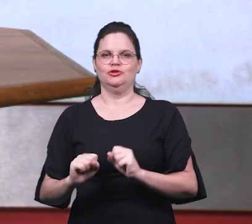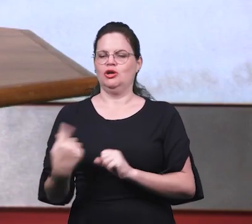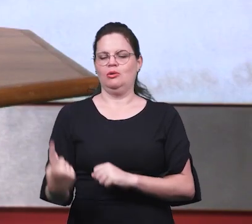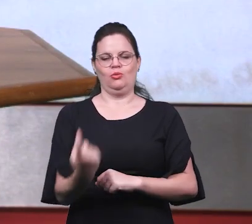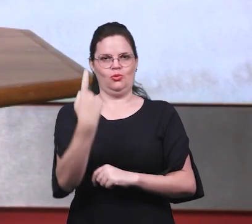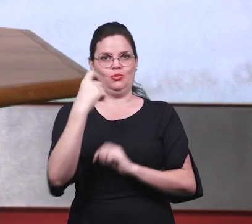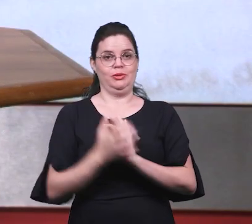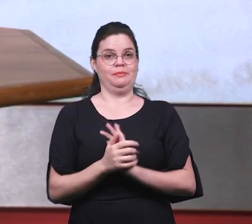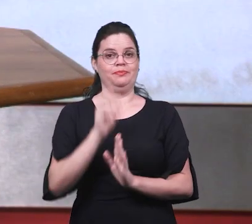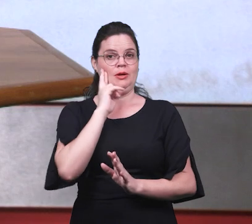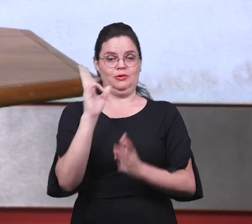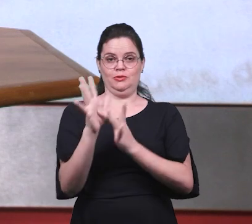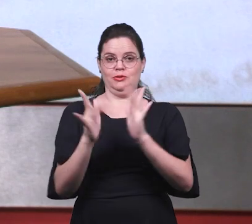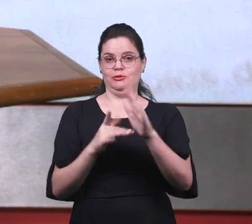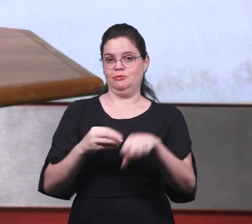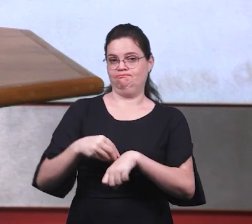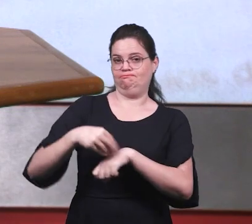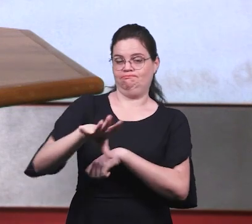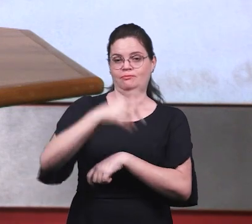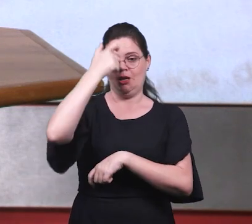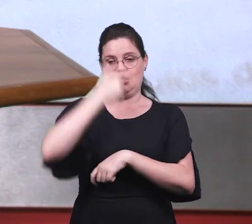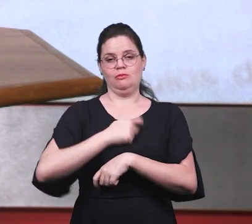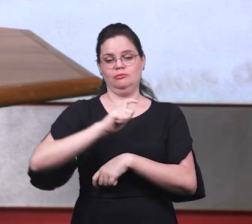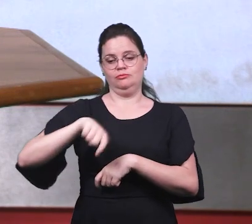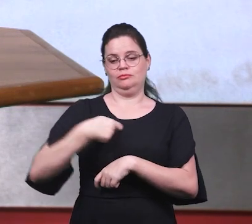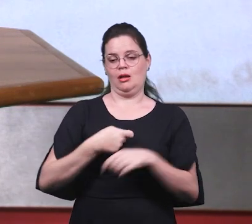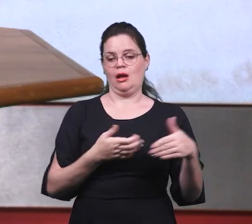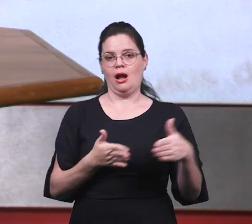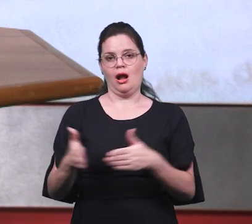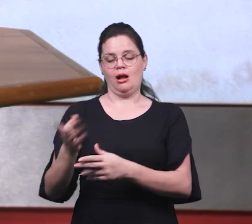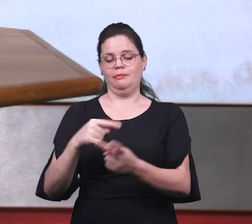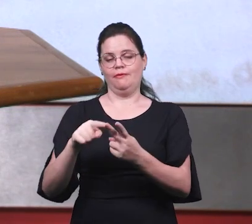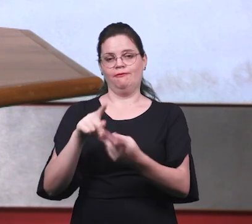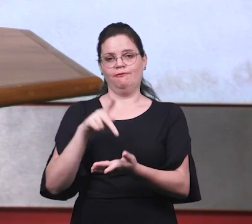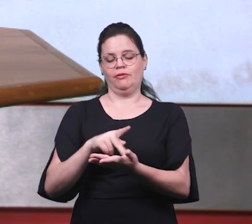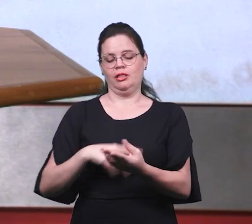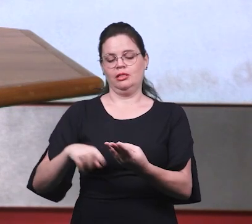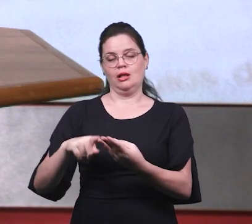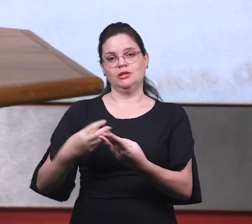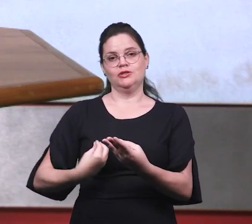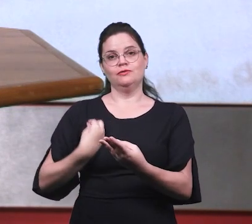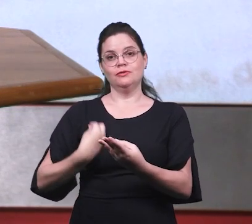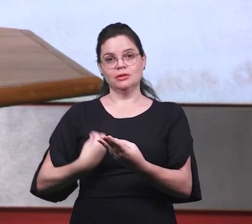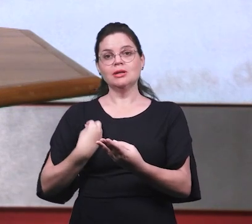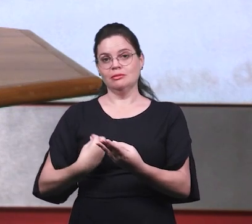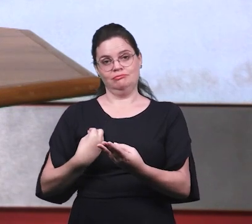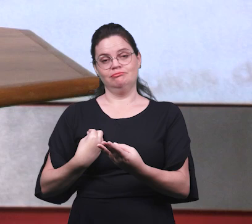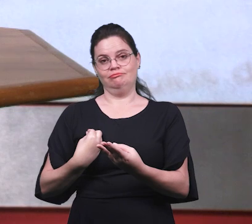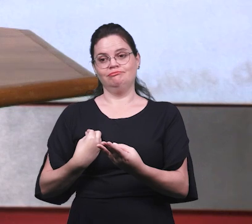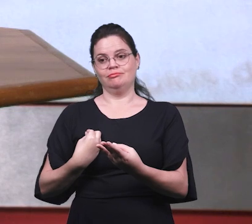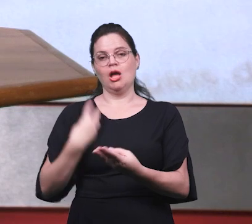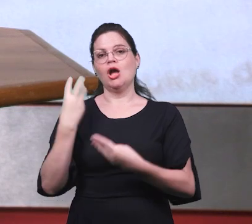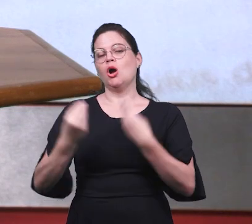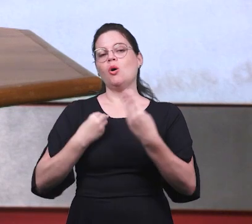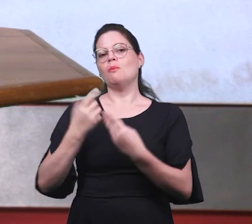E disse-lhe Jesus: eu sou o caminho e a verdade e a vida. Ninguém vem